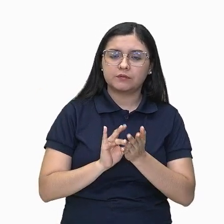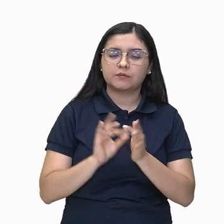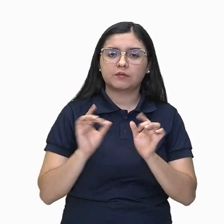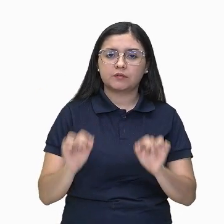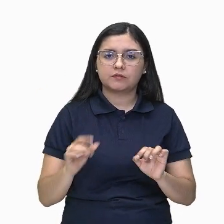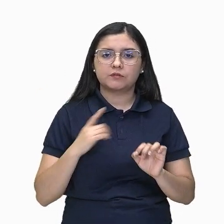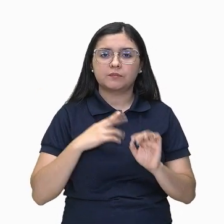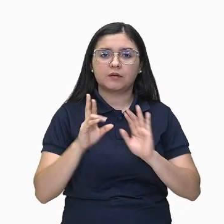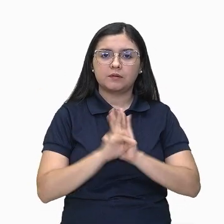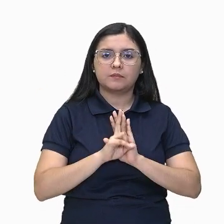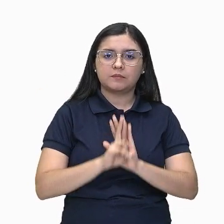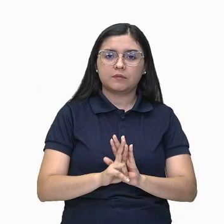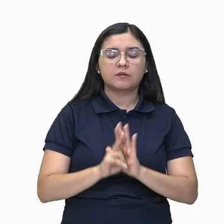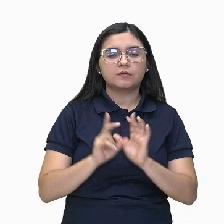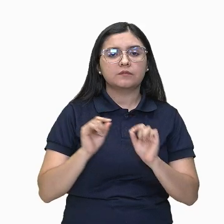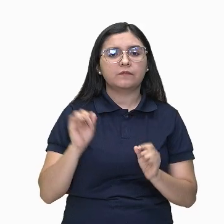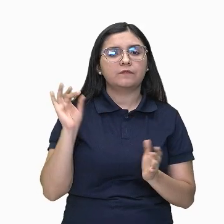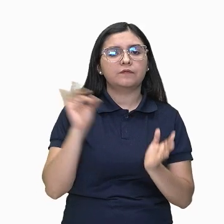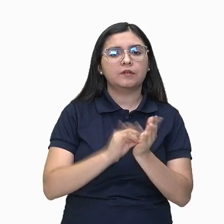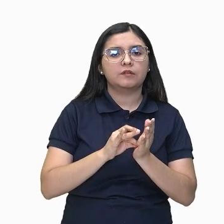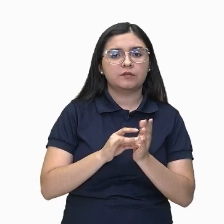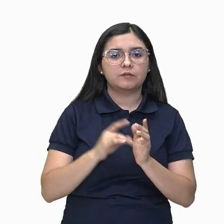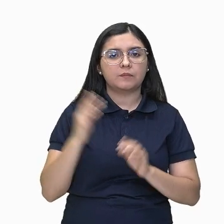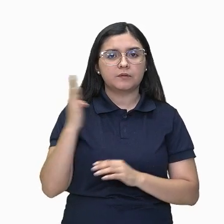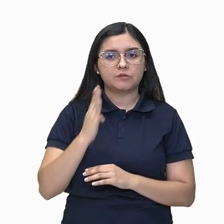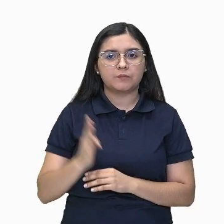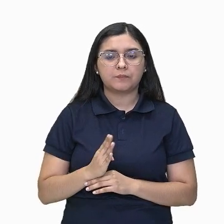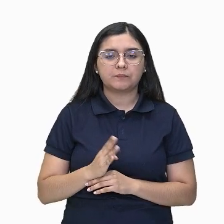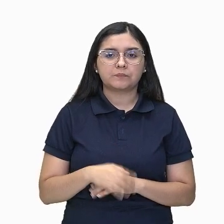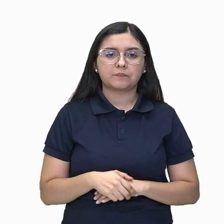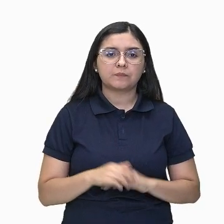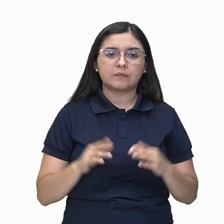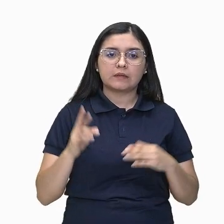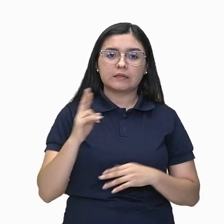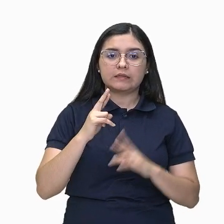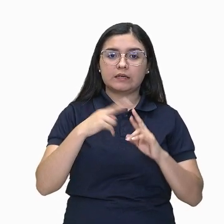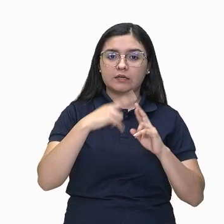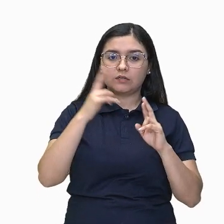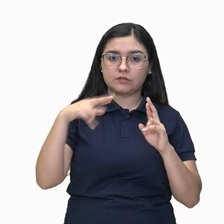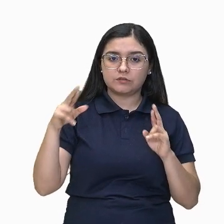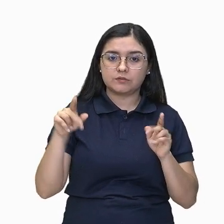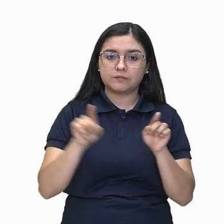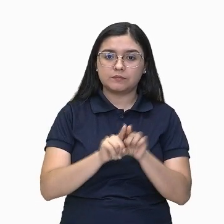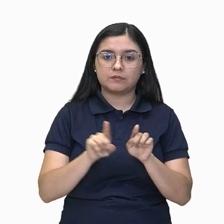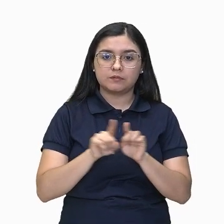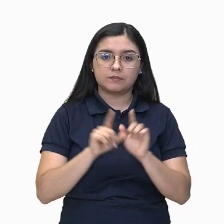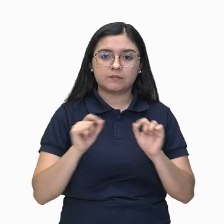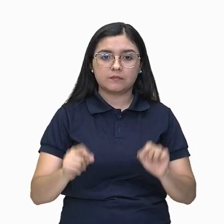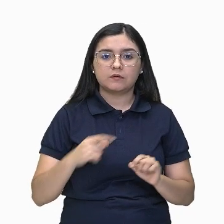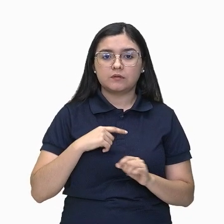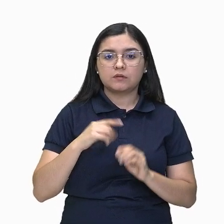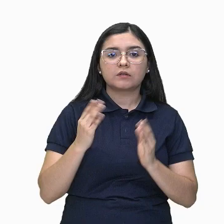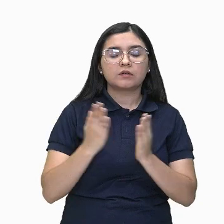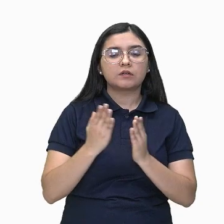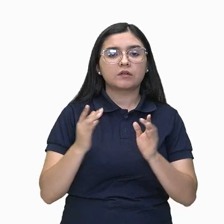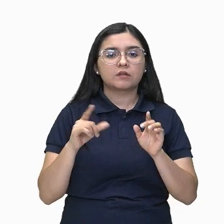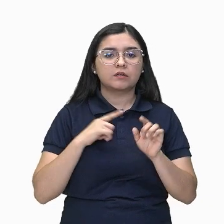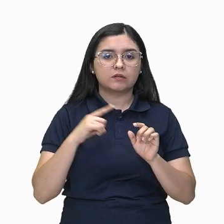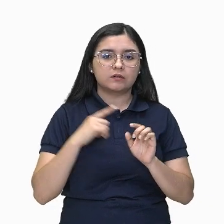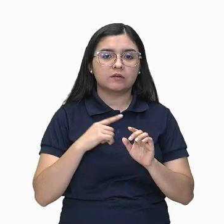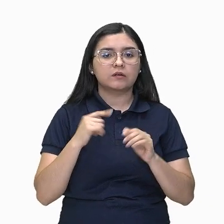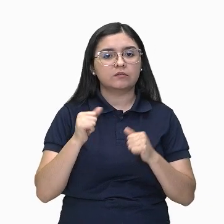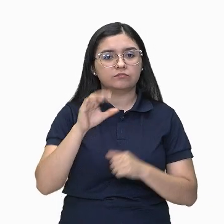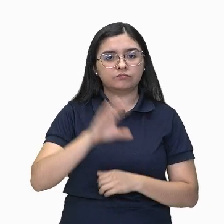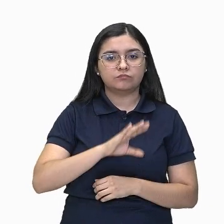uma representação mais fiel do Brasil. A religiosidade, o cristianismo como um valor moral, isso é muito importante,